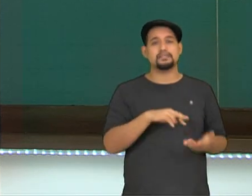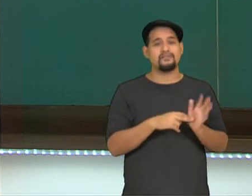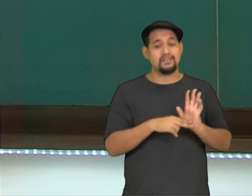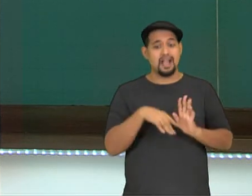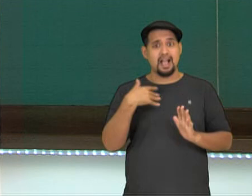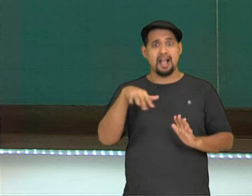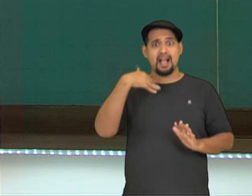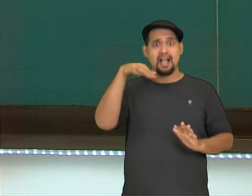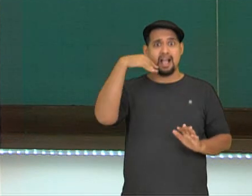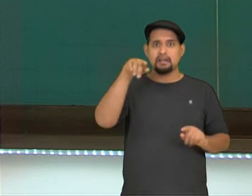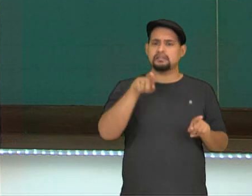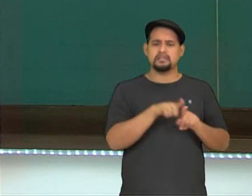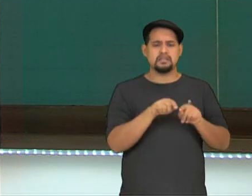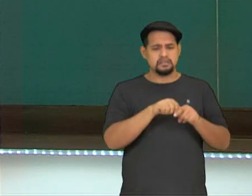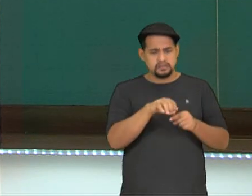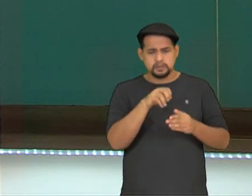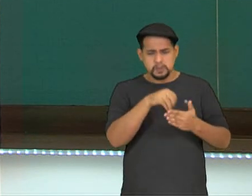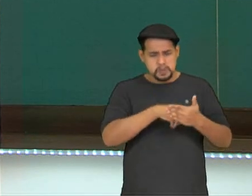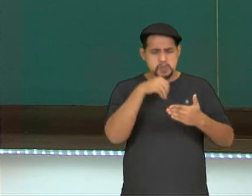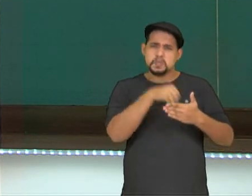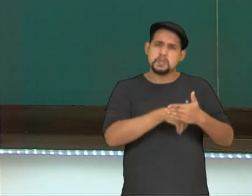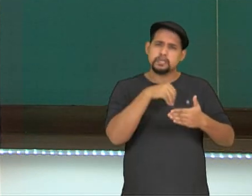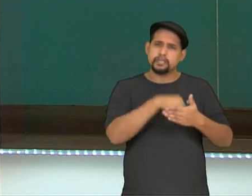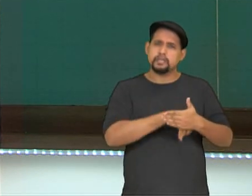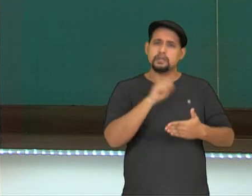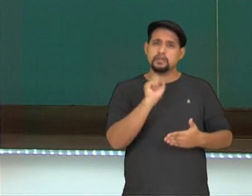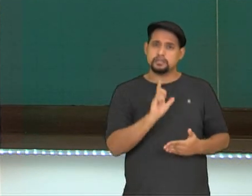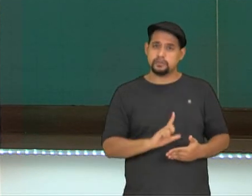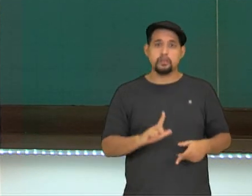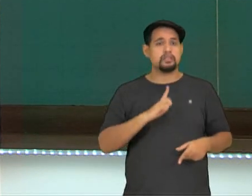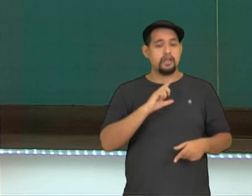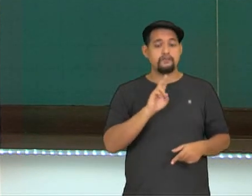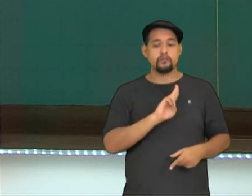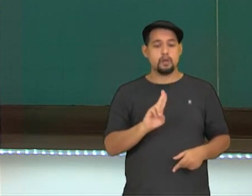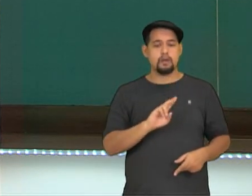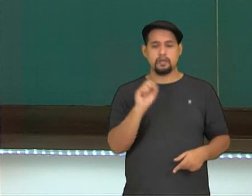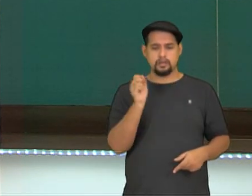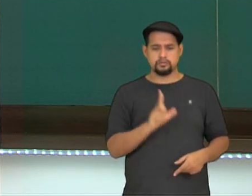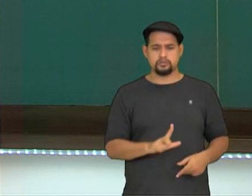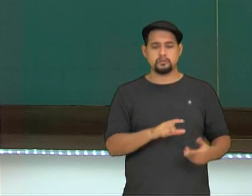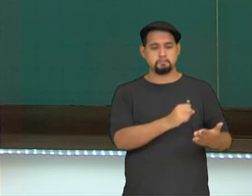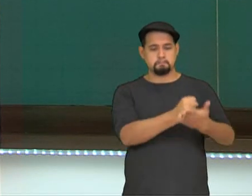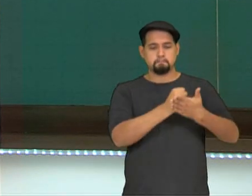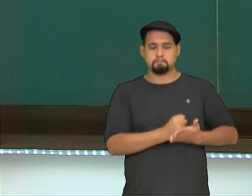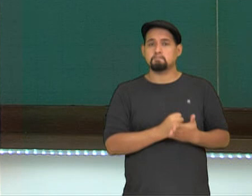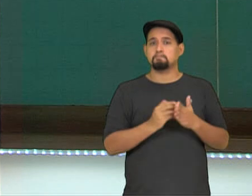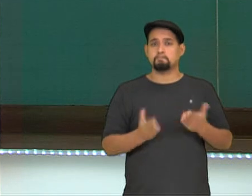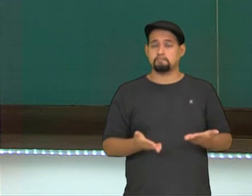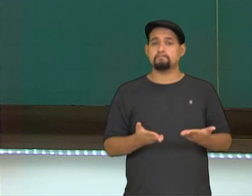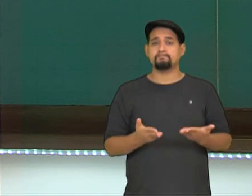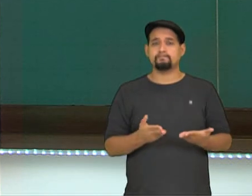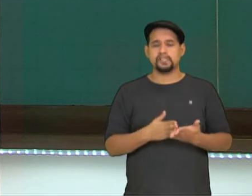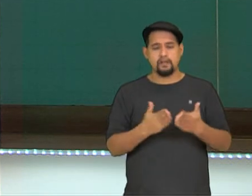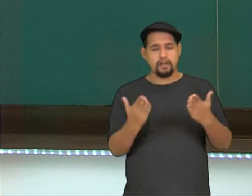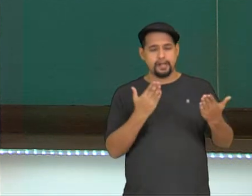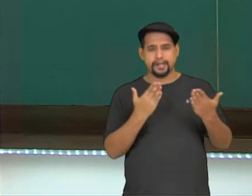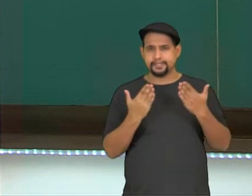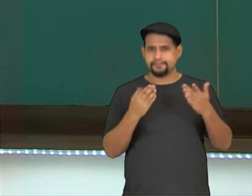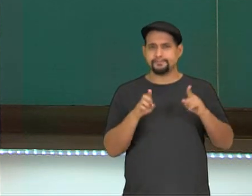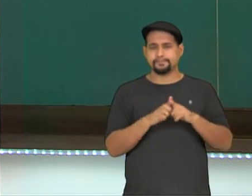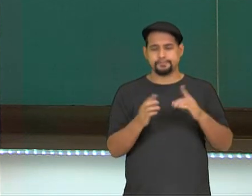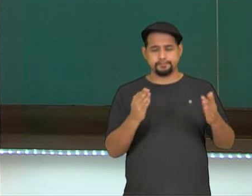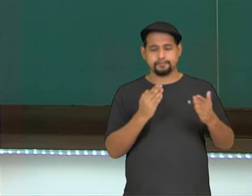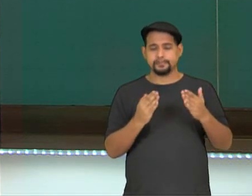do ouro, eles conseguiram fazer a extração do pigmento azul. E eles deram o nome azul e trouxeram o azul para o nosso mundo. E eles fizeram uma